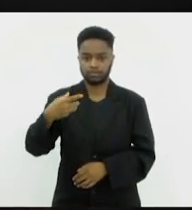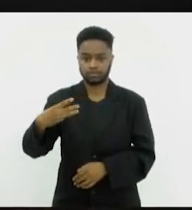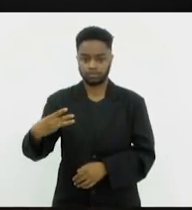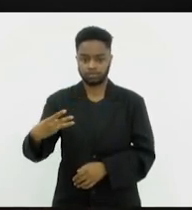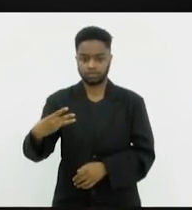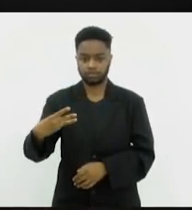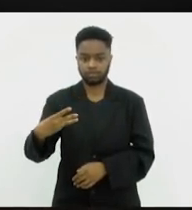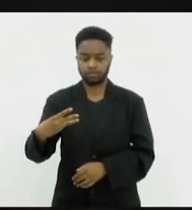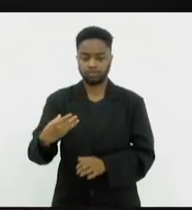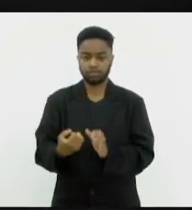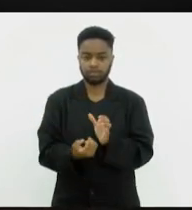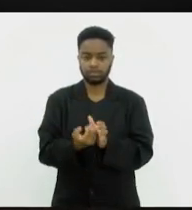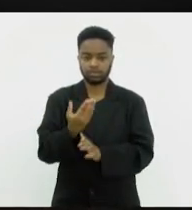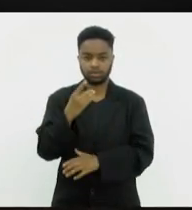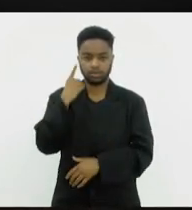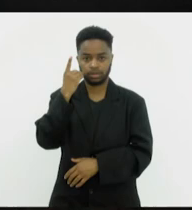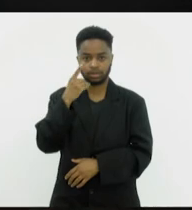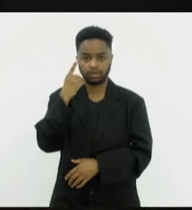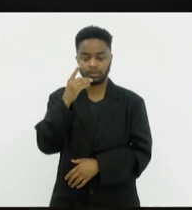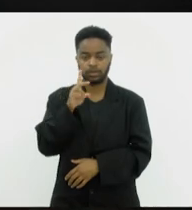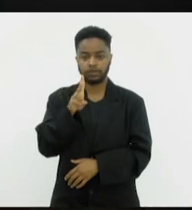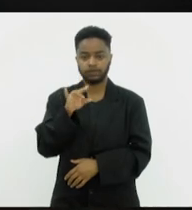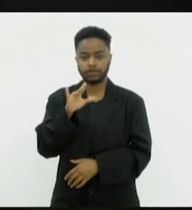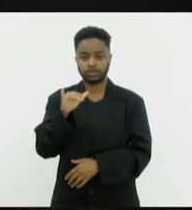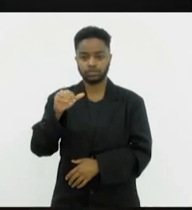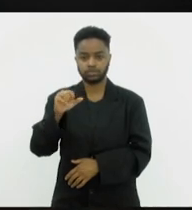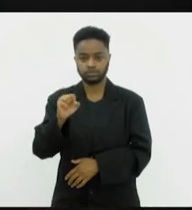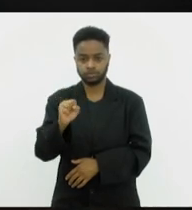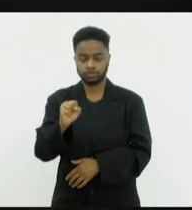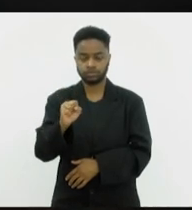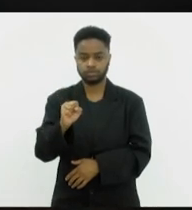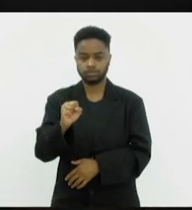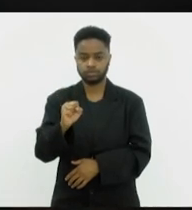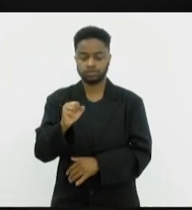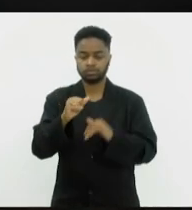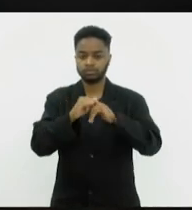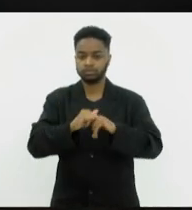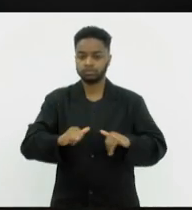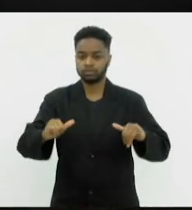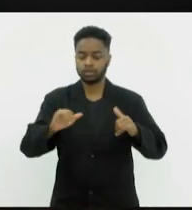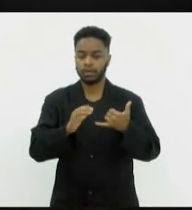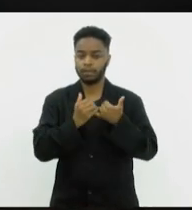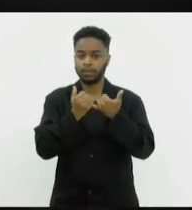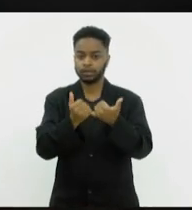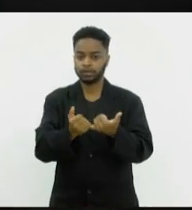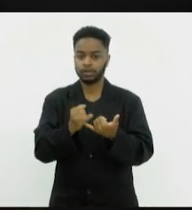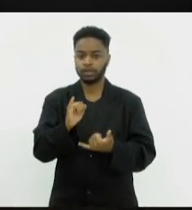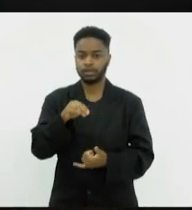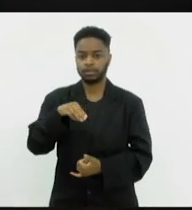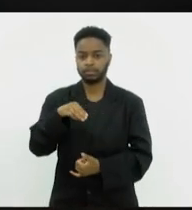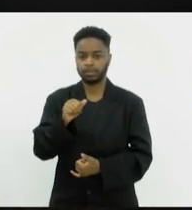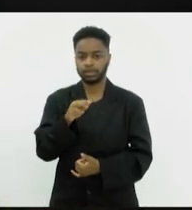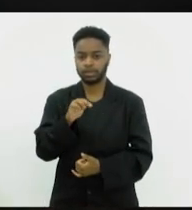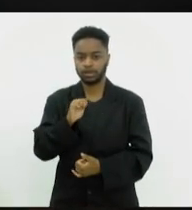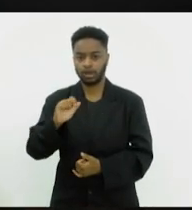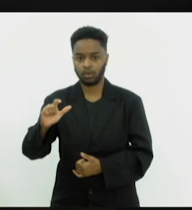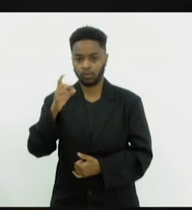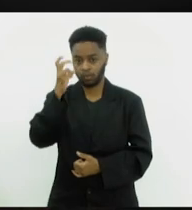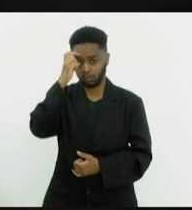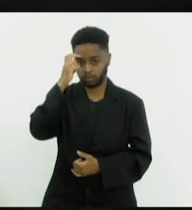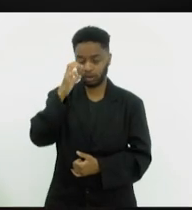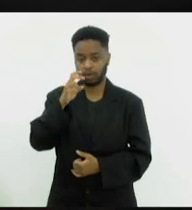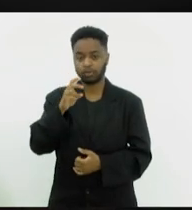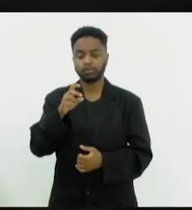2023, de autoria do deputado Vinícius Cozolino, que declara patrimônio imaterial cultural a